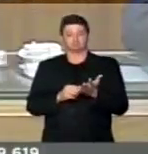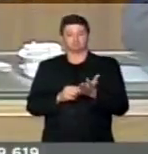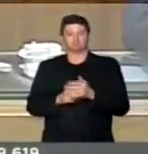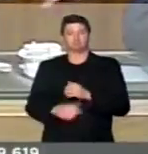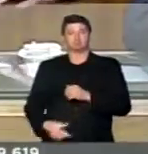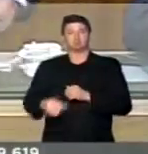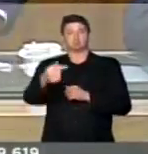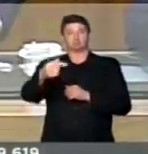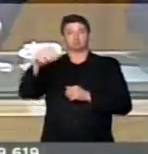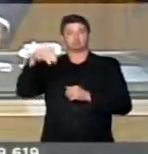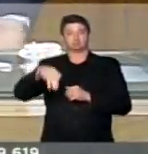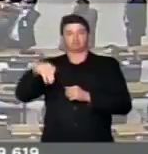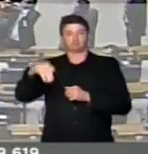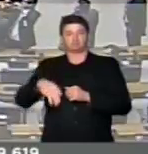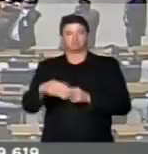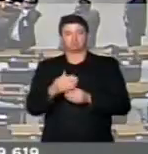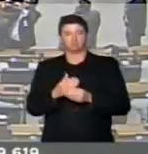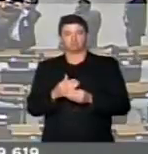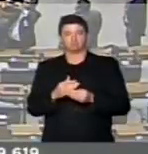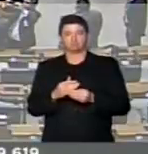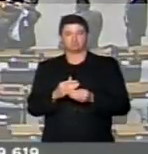tem 7 minutos.